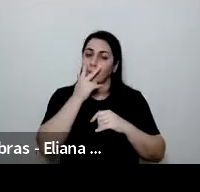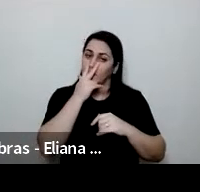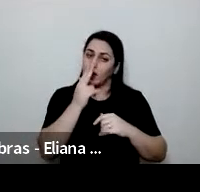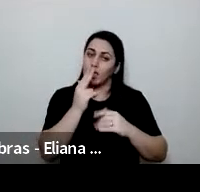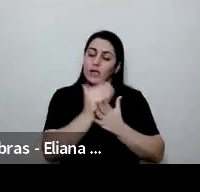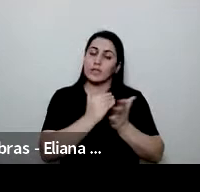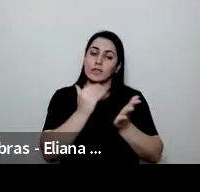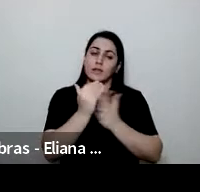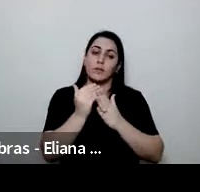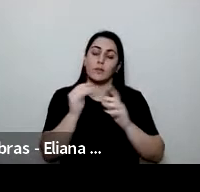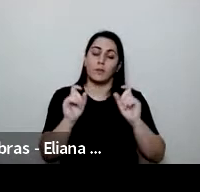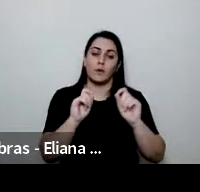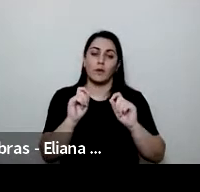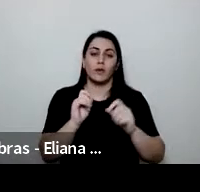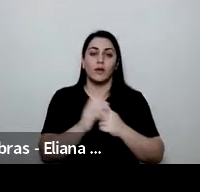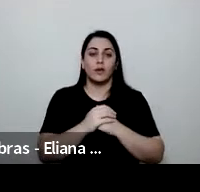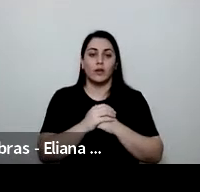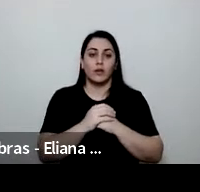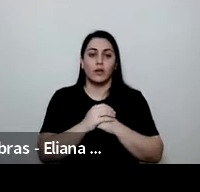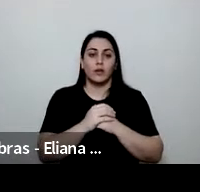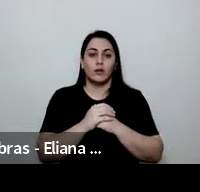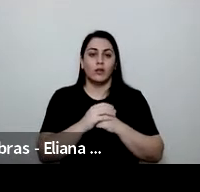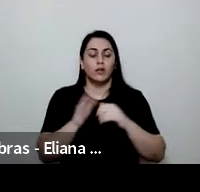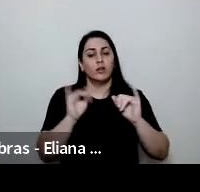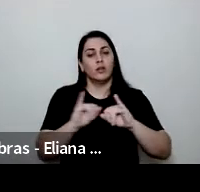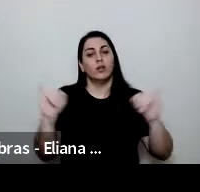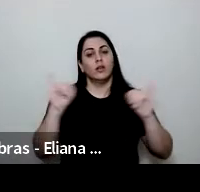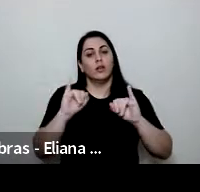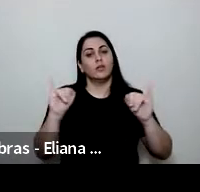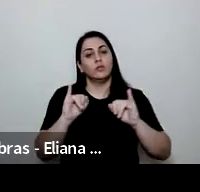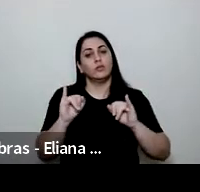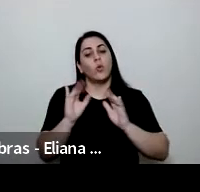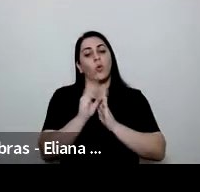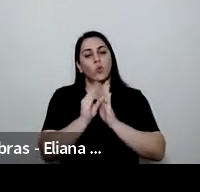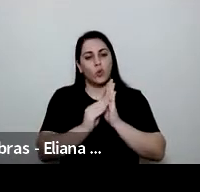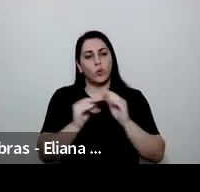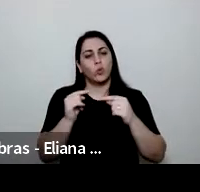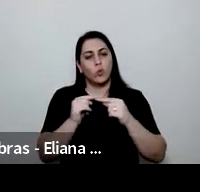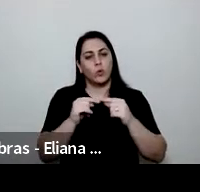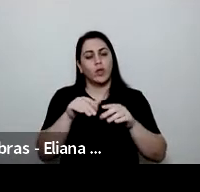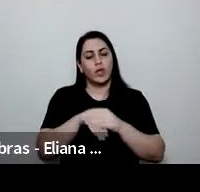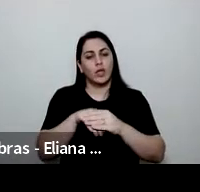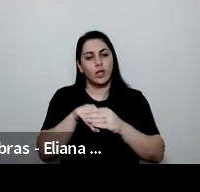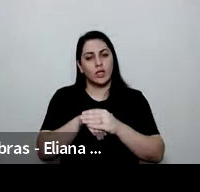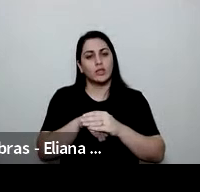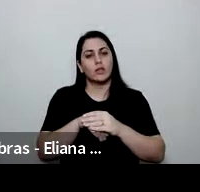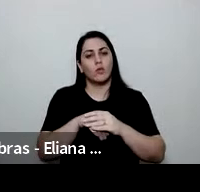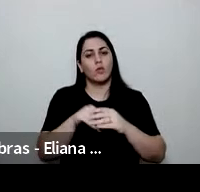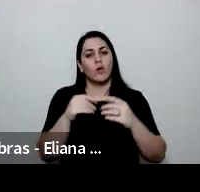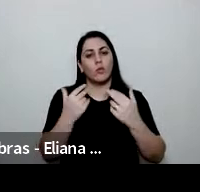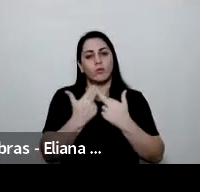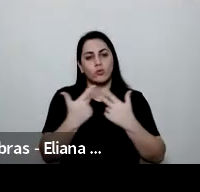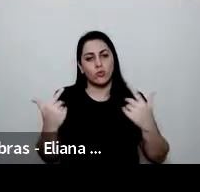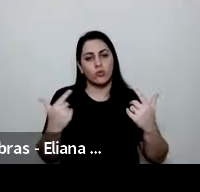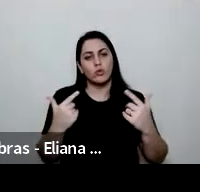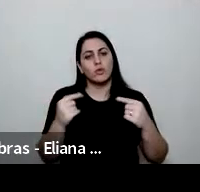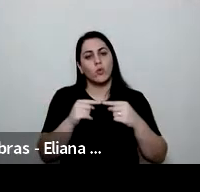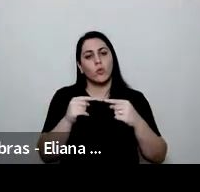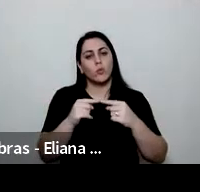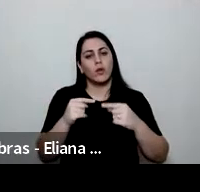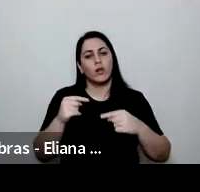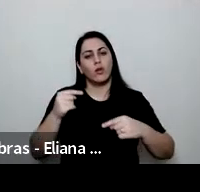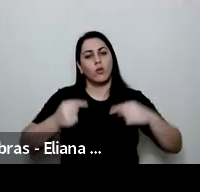Além por que de fato ver blow conteúdo eleitoral ou dizeres relacionados a